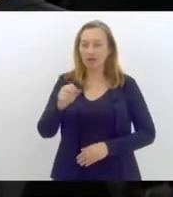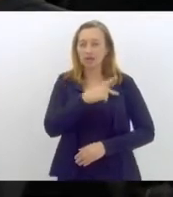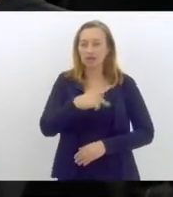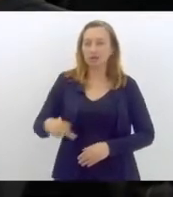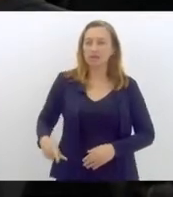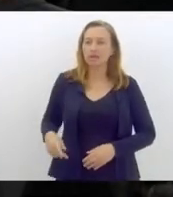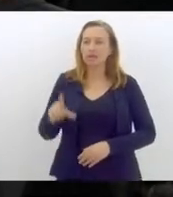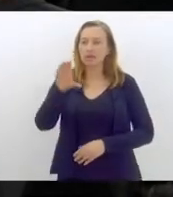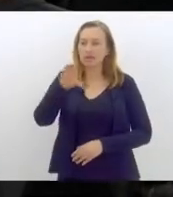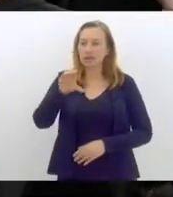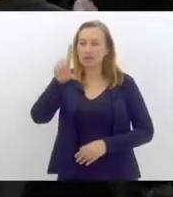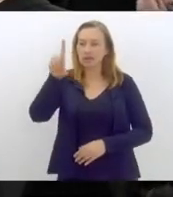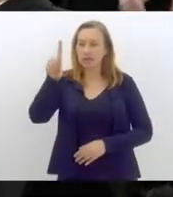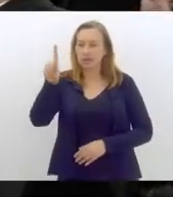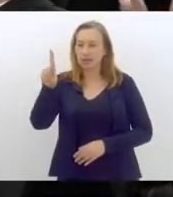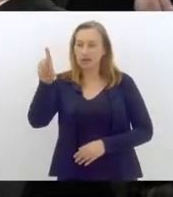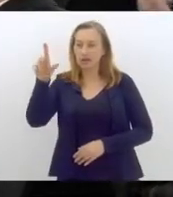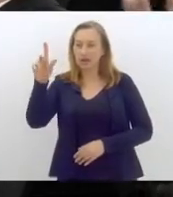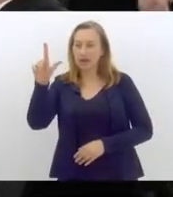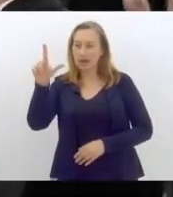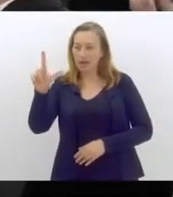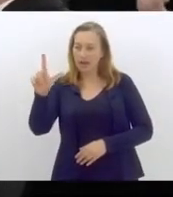CDL Rio sindilojas